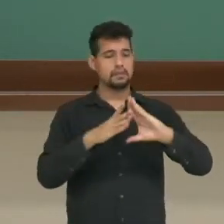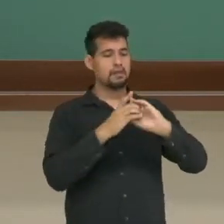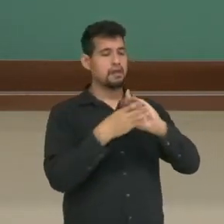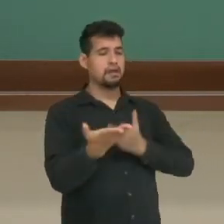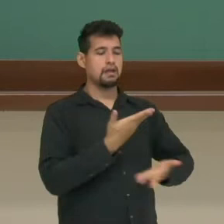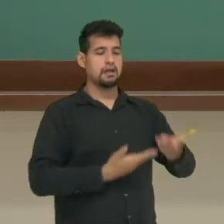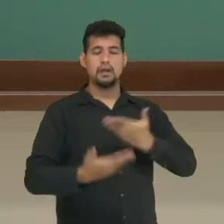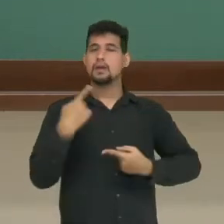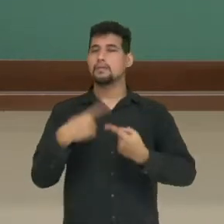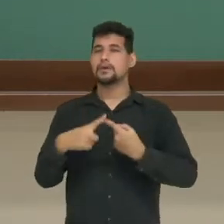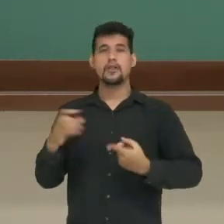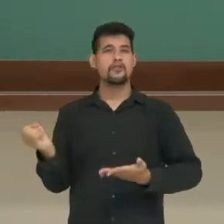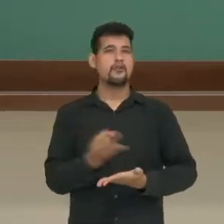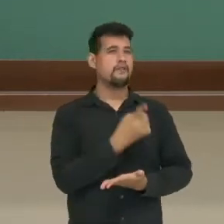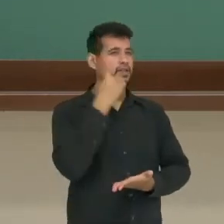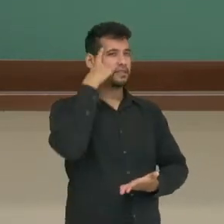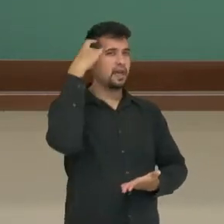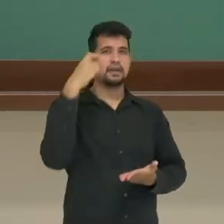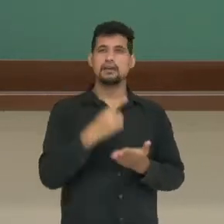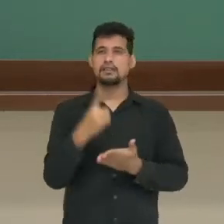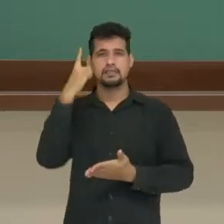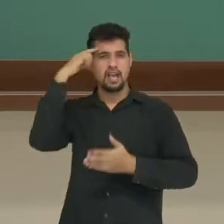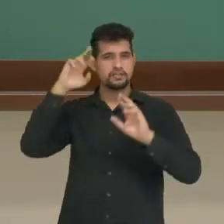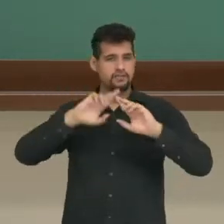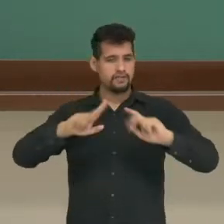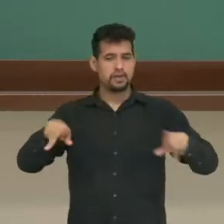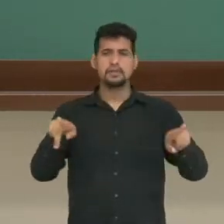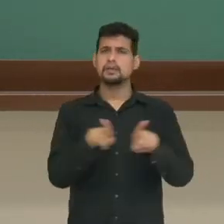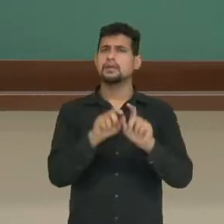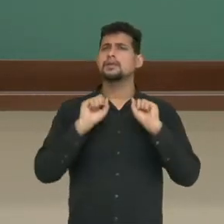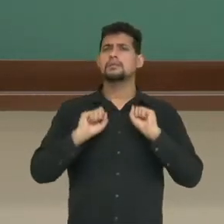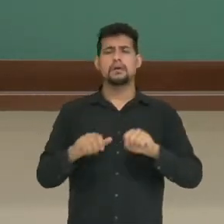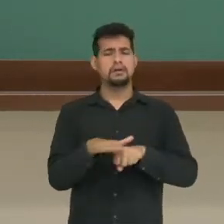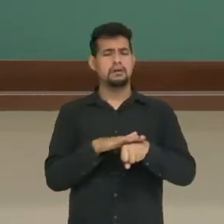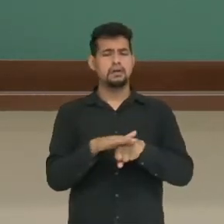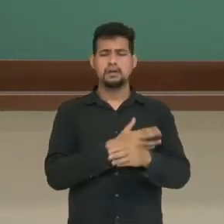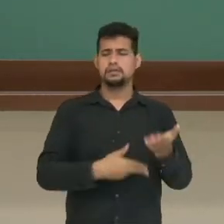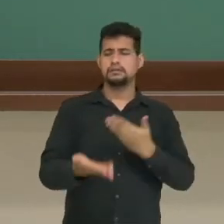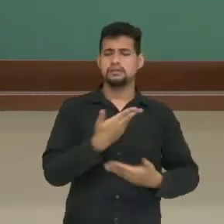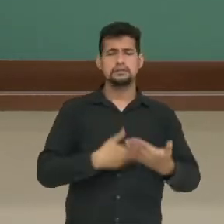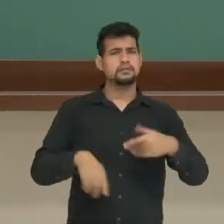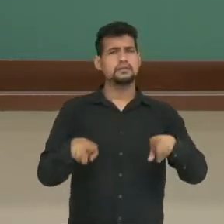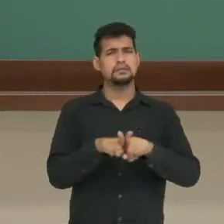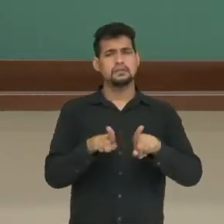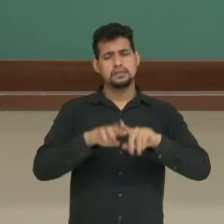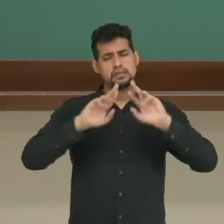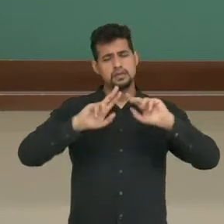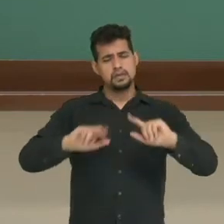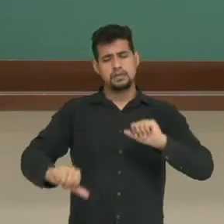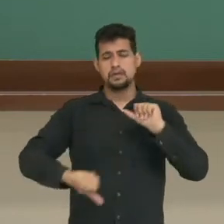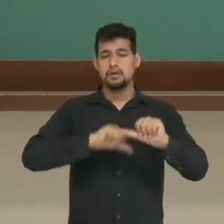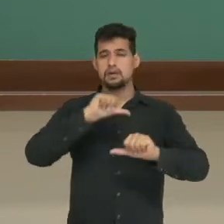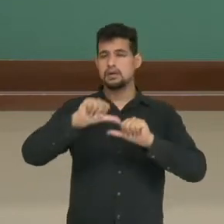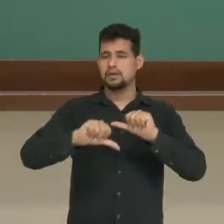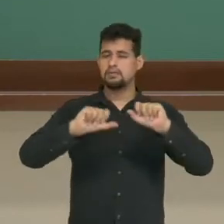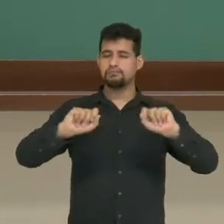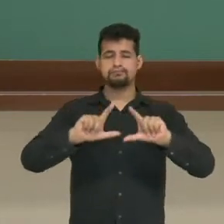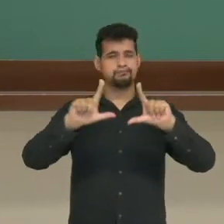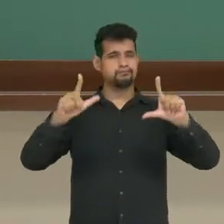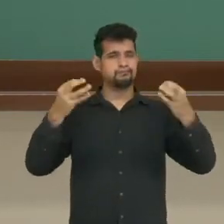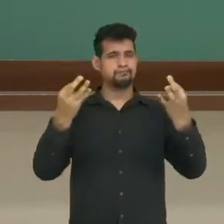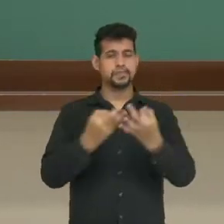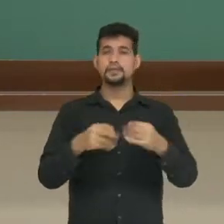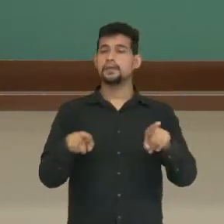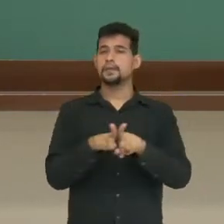porque novas ideias diferentes podendo ser debatidas, uma maior transparência